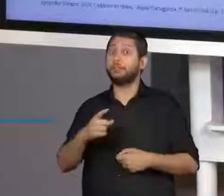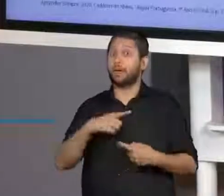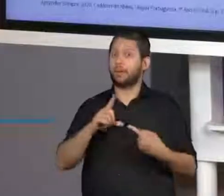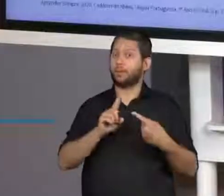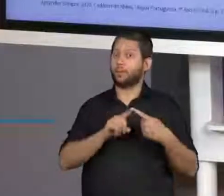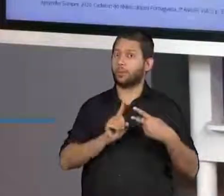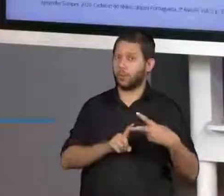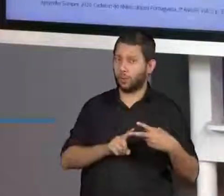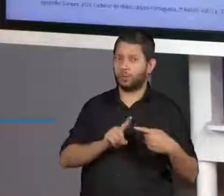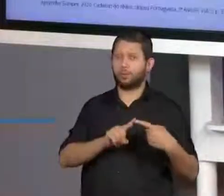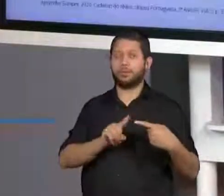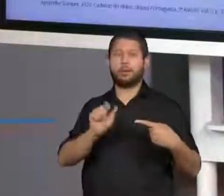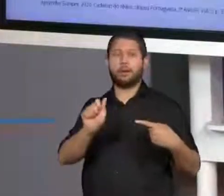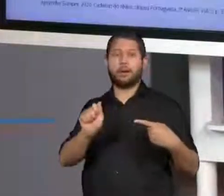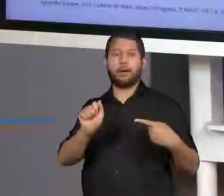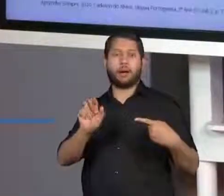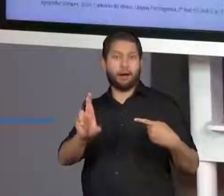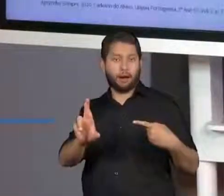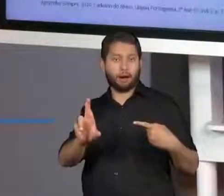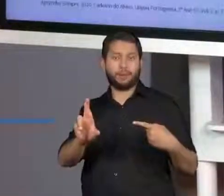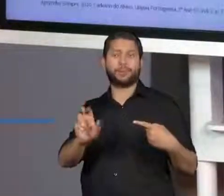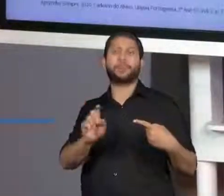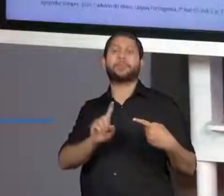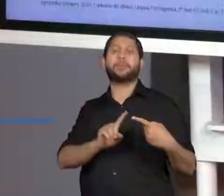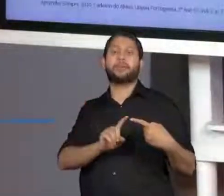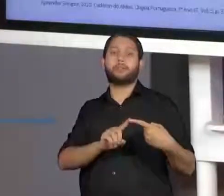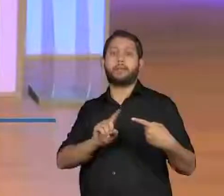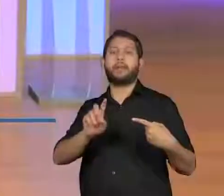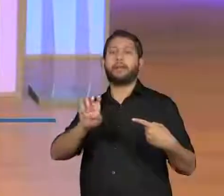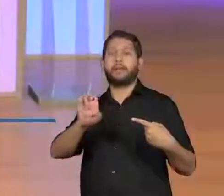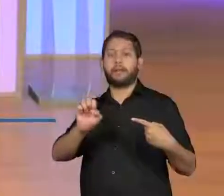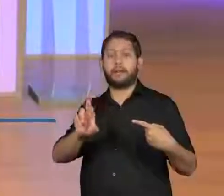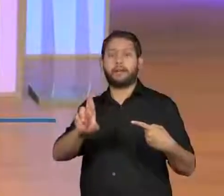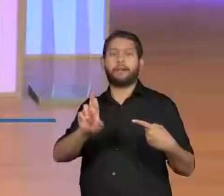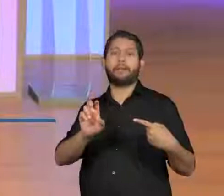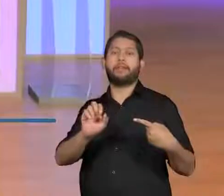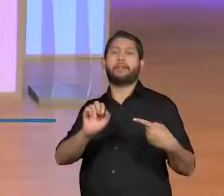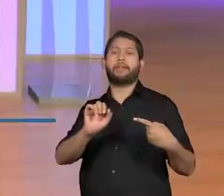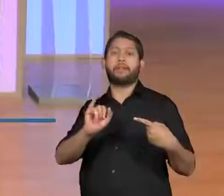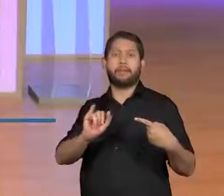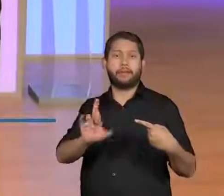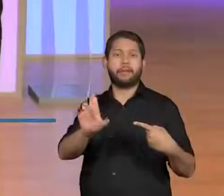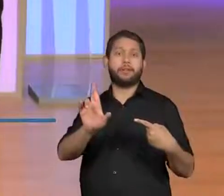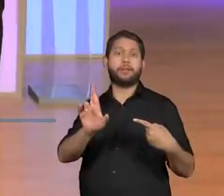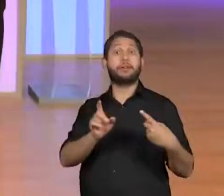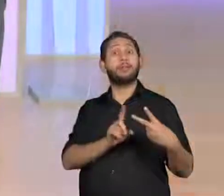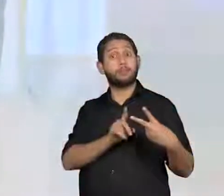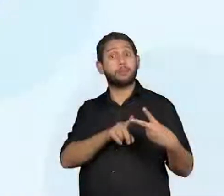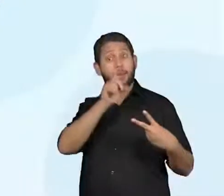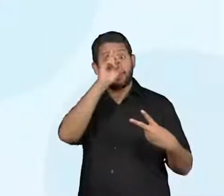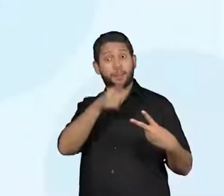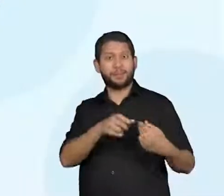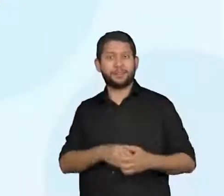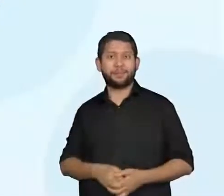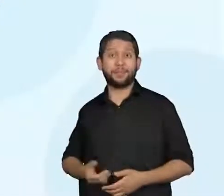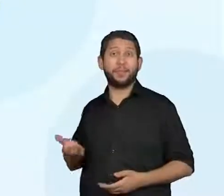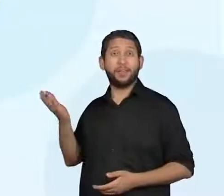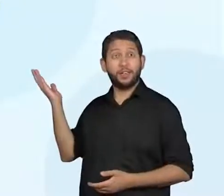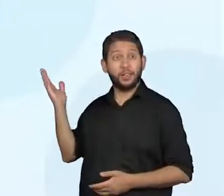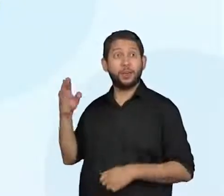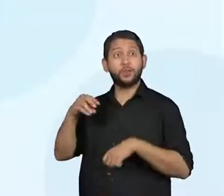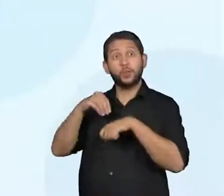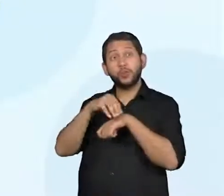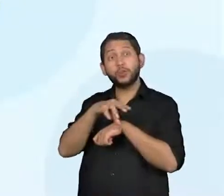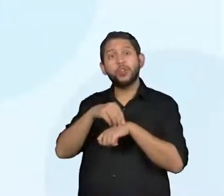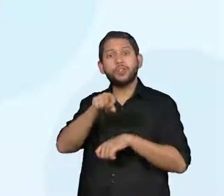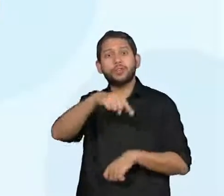são bem característicos desse tipo de gênero. Mas a aula passa muito rápido, professora. Eu vou deixar uma sugestão aí para eles seguirem ampliando